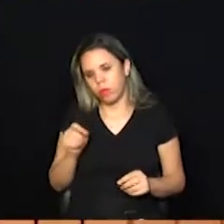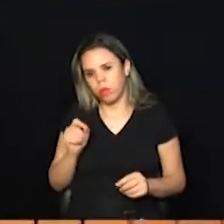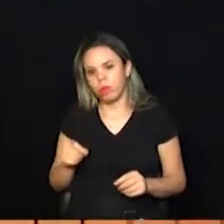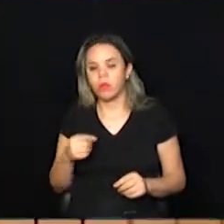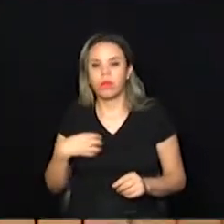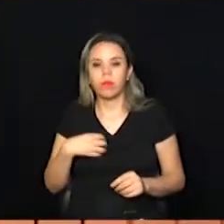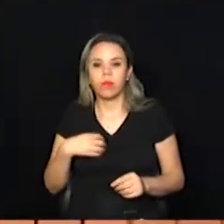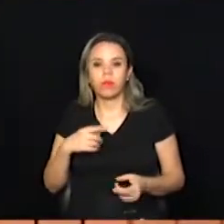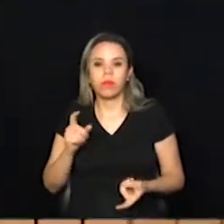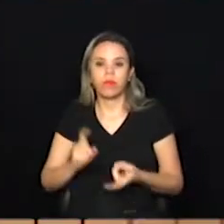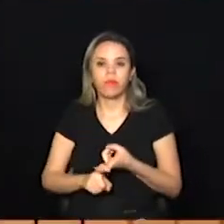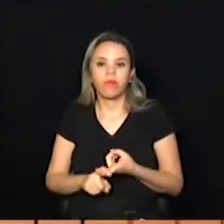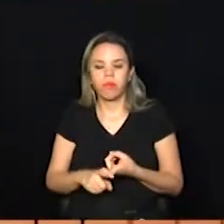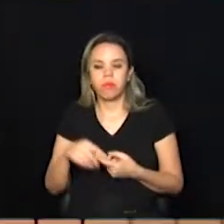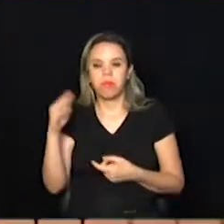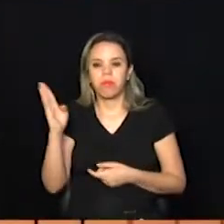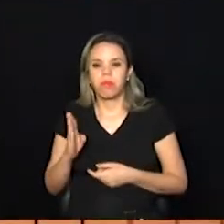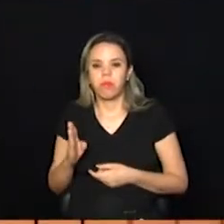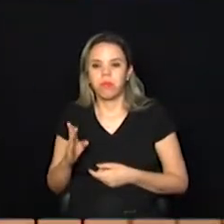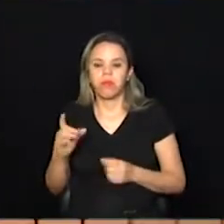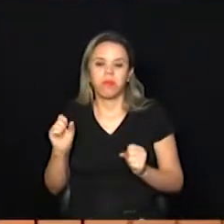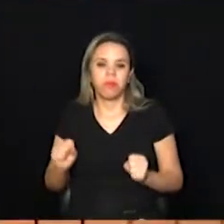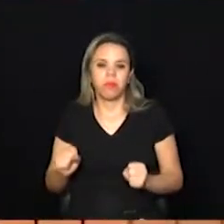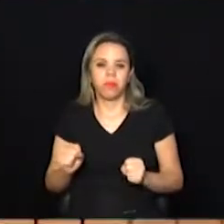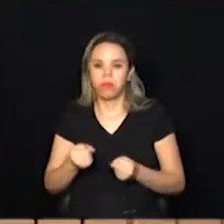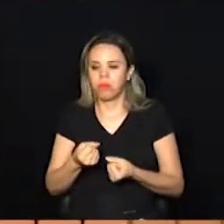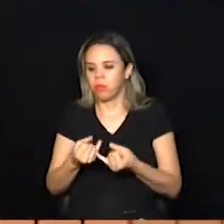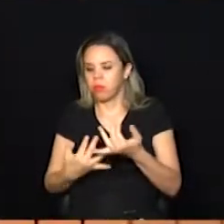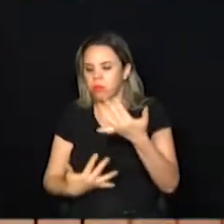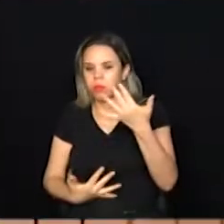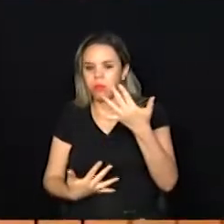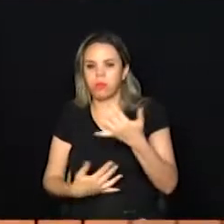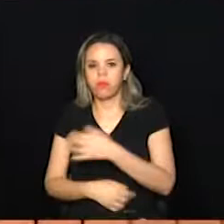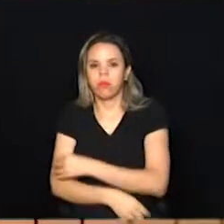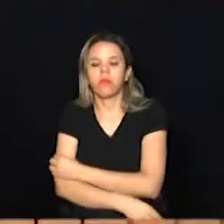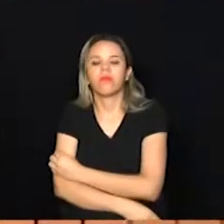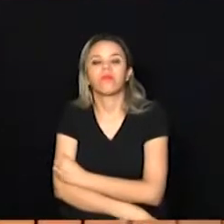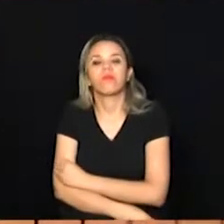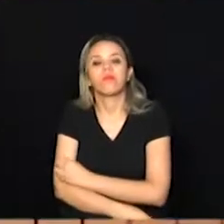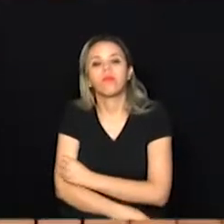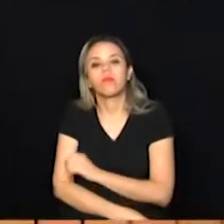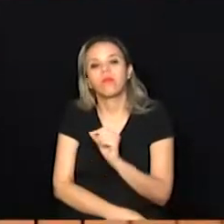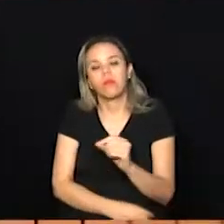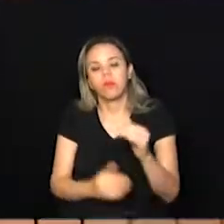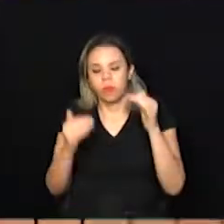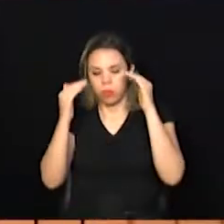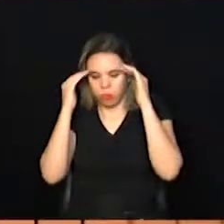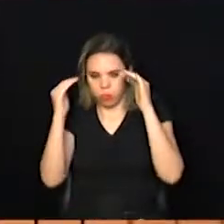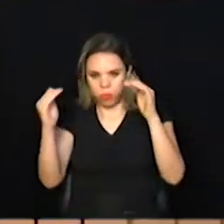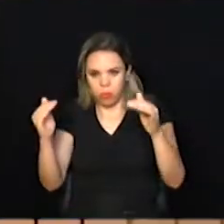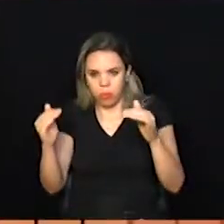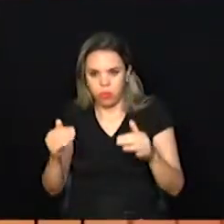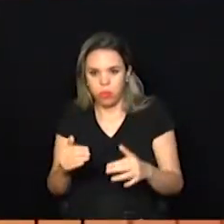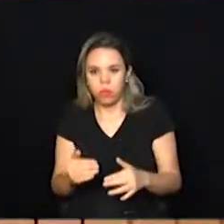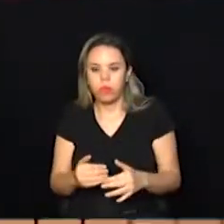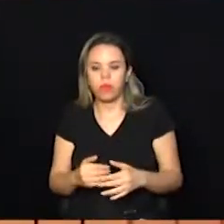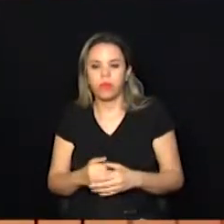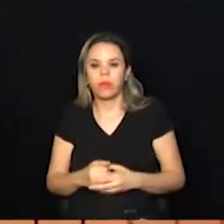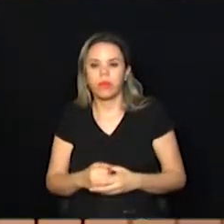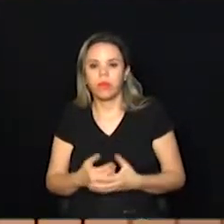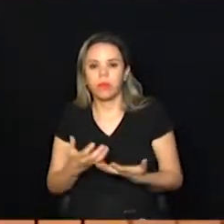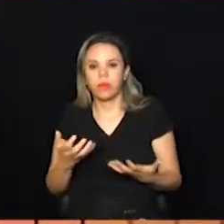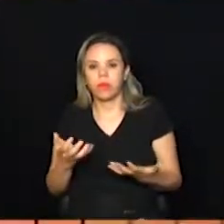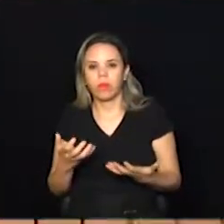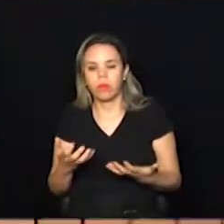de penalização no Brasil elas podem ser múltiplas, né? E que o cumprimento então, eu